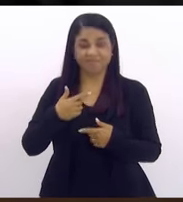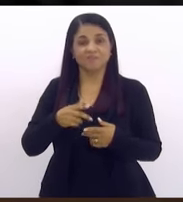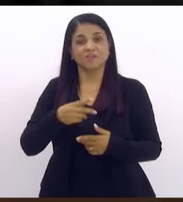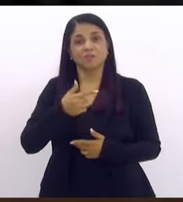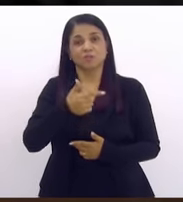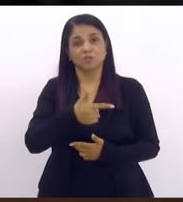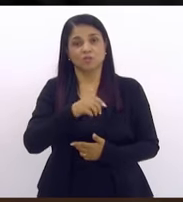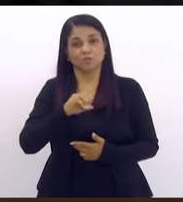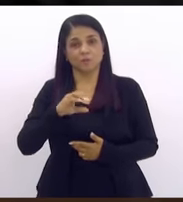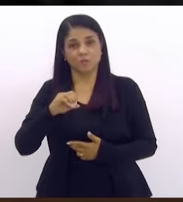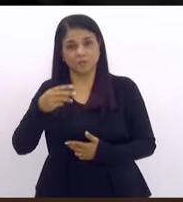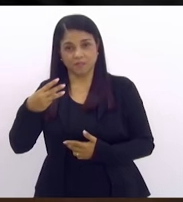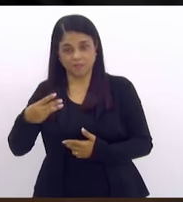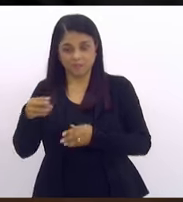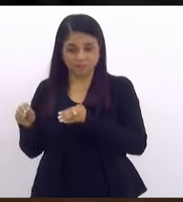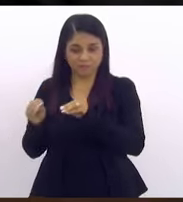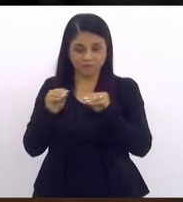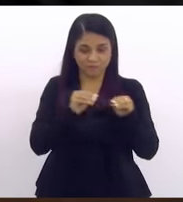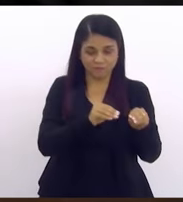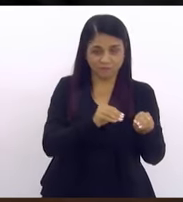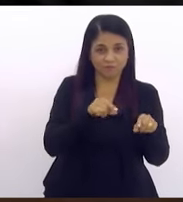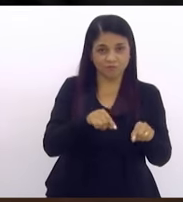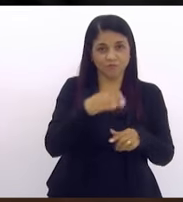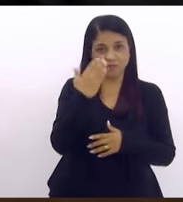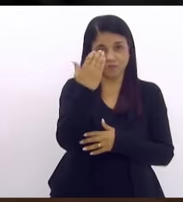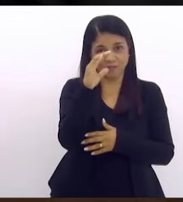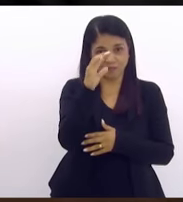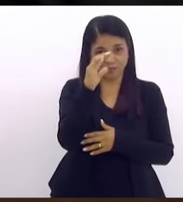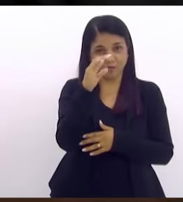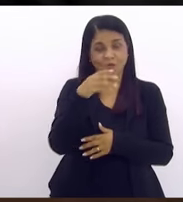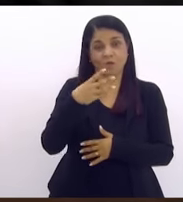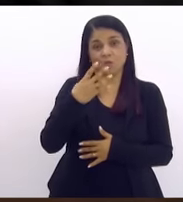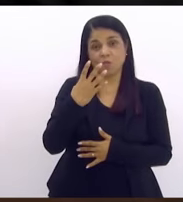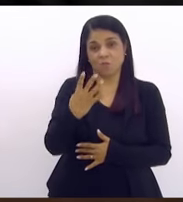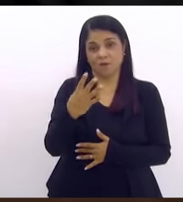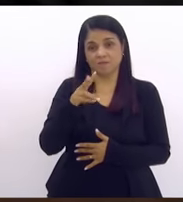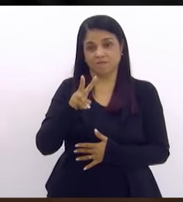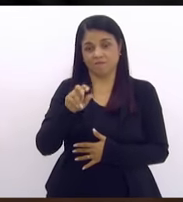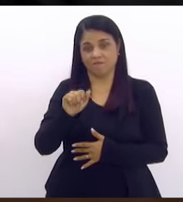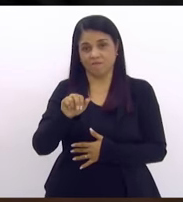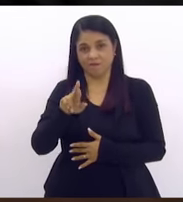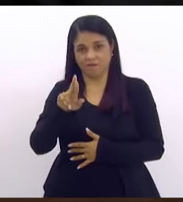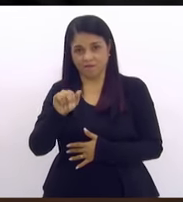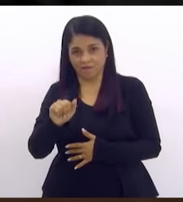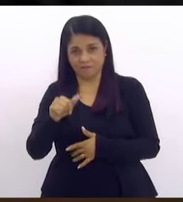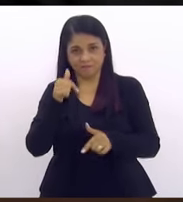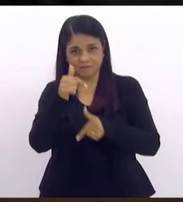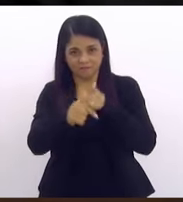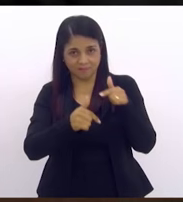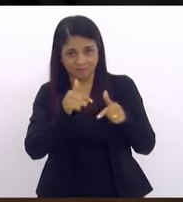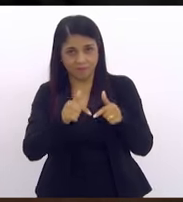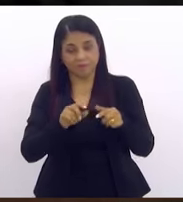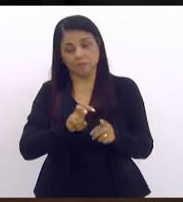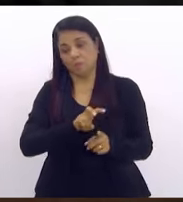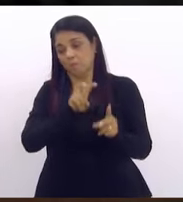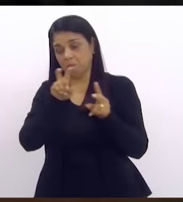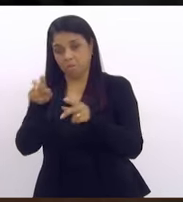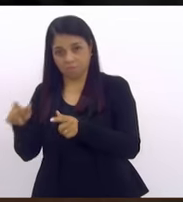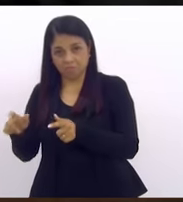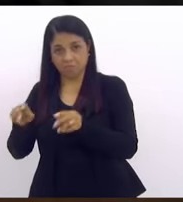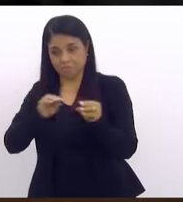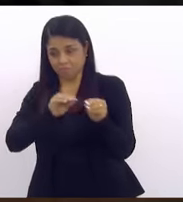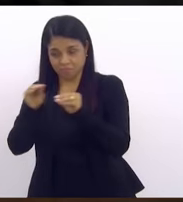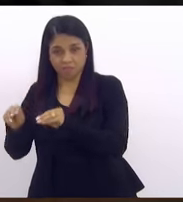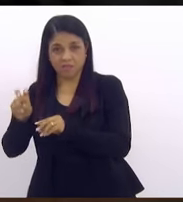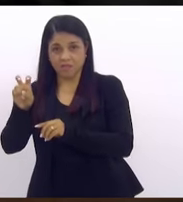transferiu-se novamente para Niterói antes para a quarta vara do trabalho e posteriormente para a quinta vara até ser